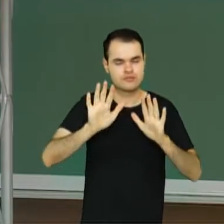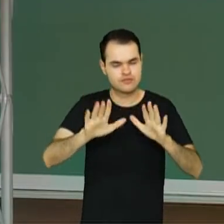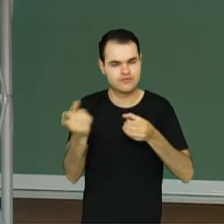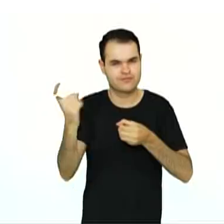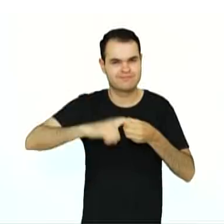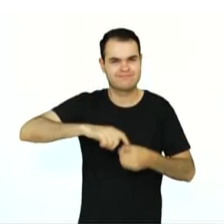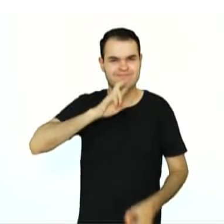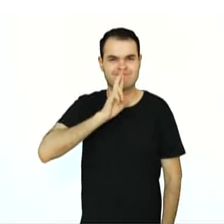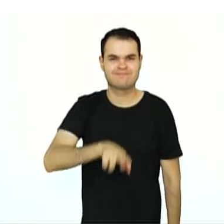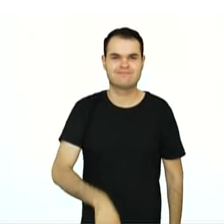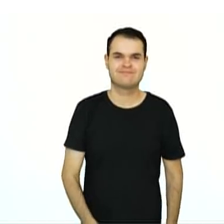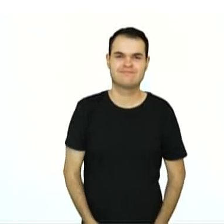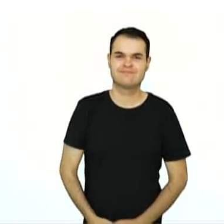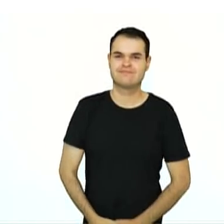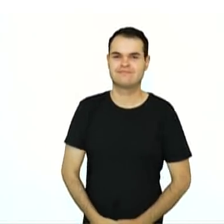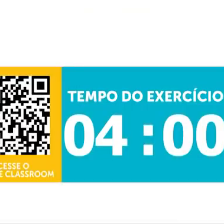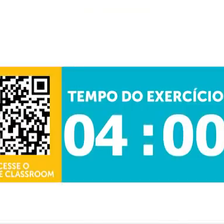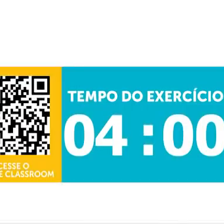volta com a resposta.